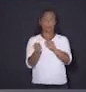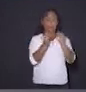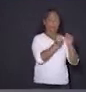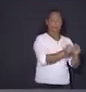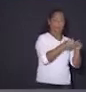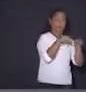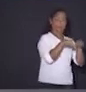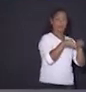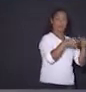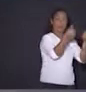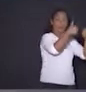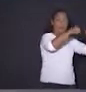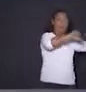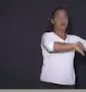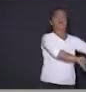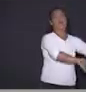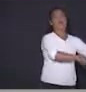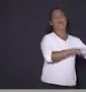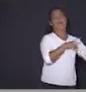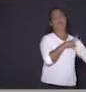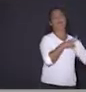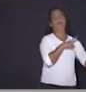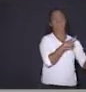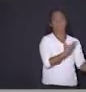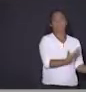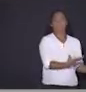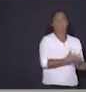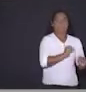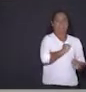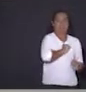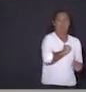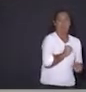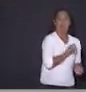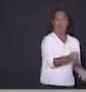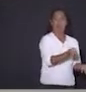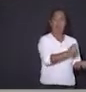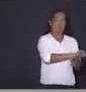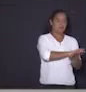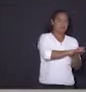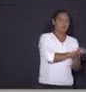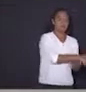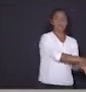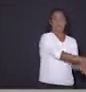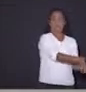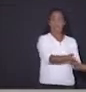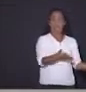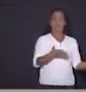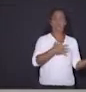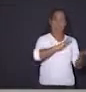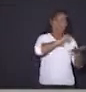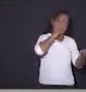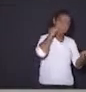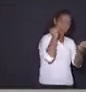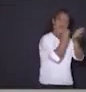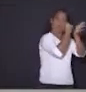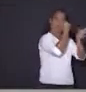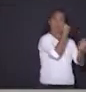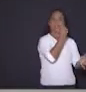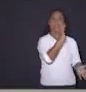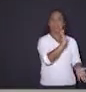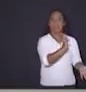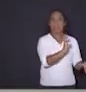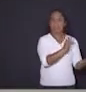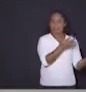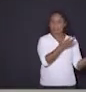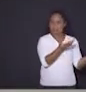o que de ruim existe no ser humano o discurso de ódio o preconceito ea homofobia o machismo racismo